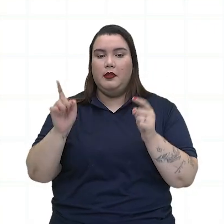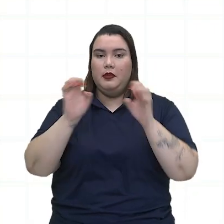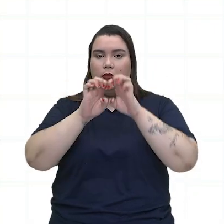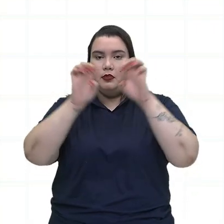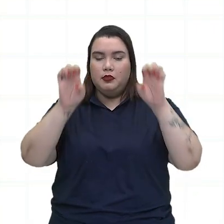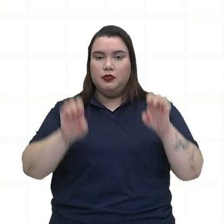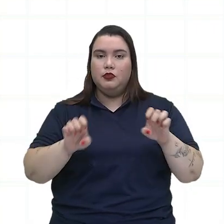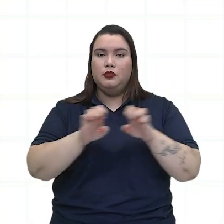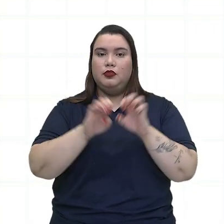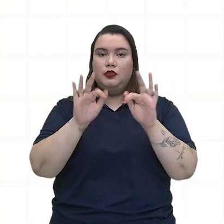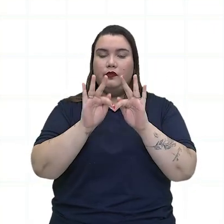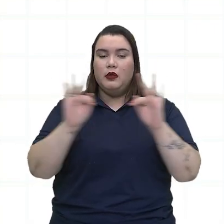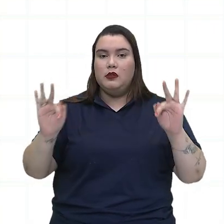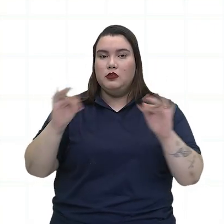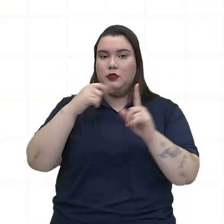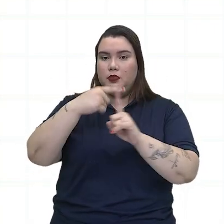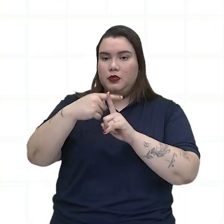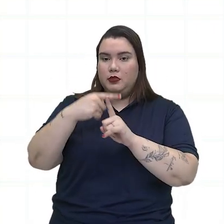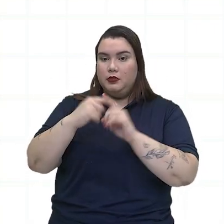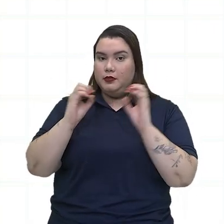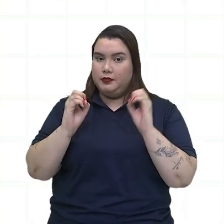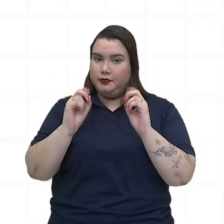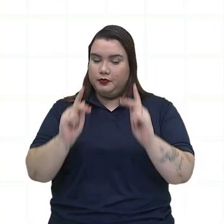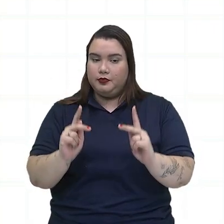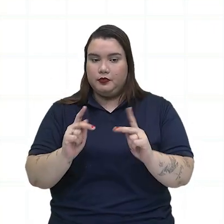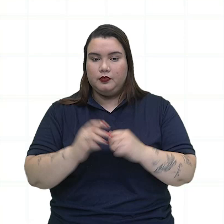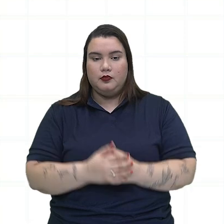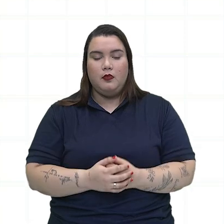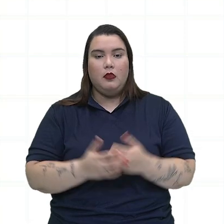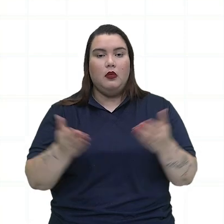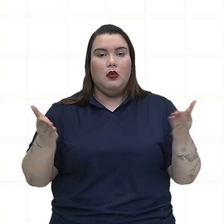de frases afirmativas, ok? Então,